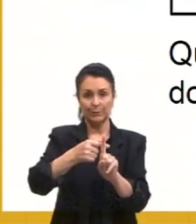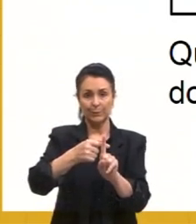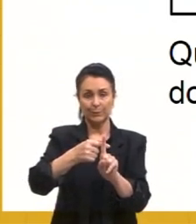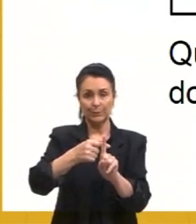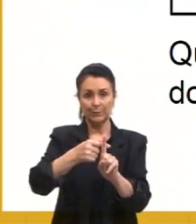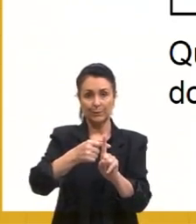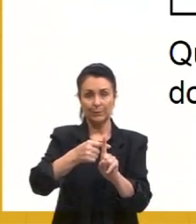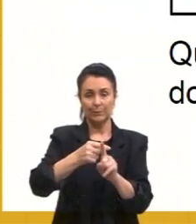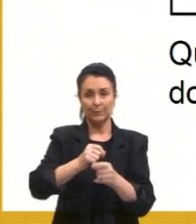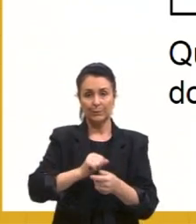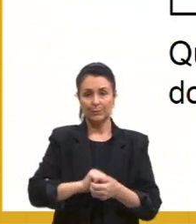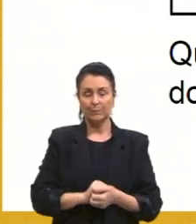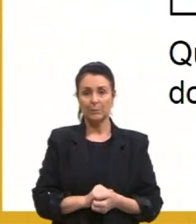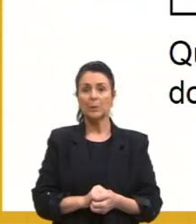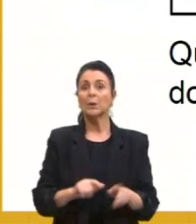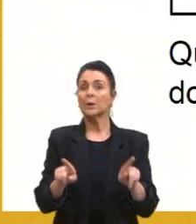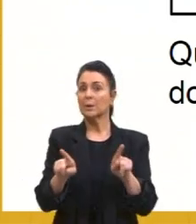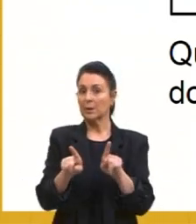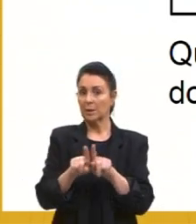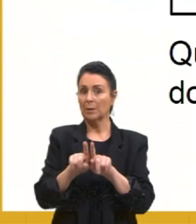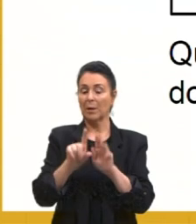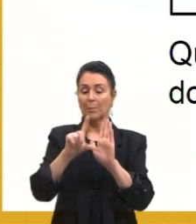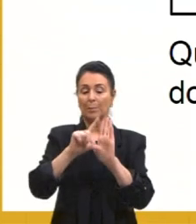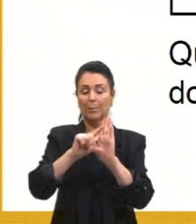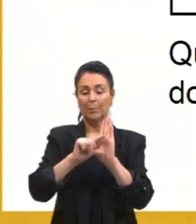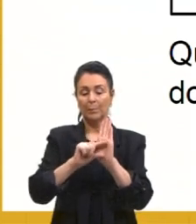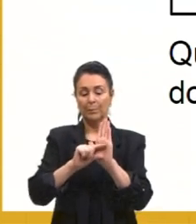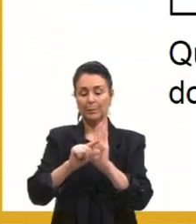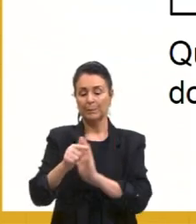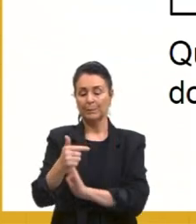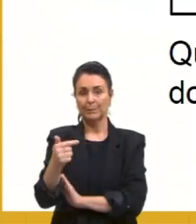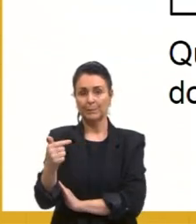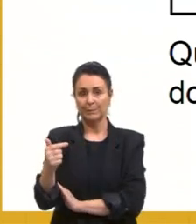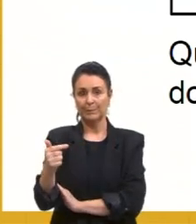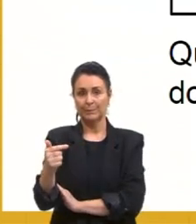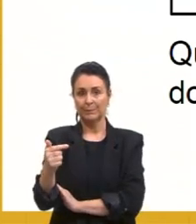positivo e ainda menor que 7.